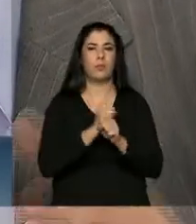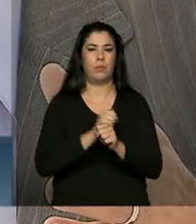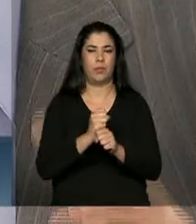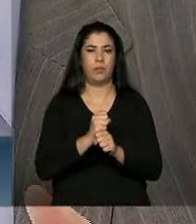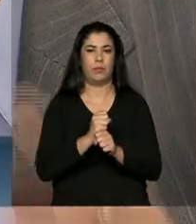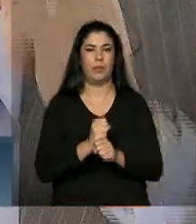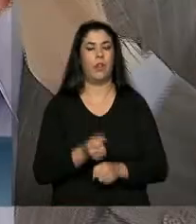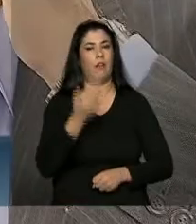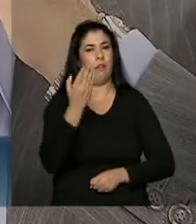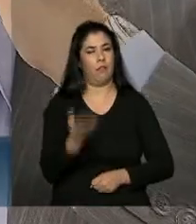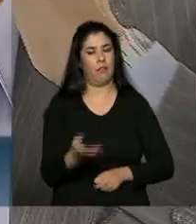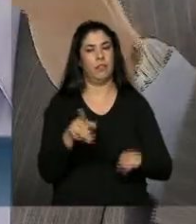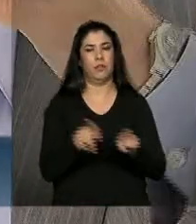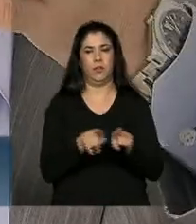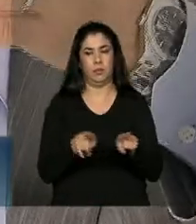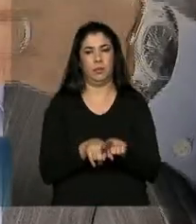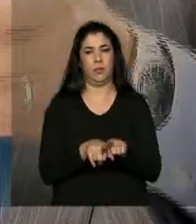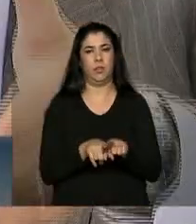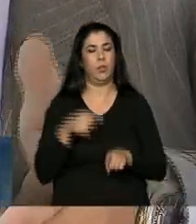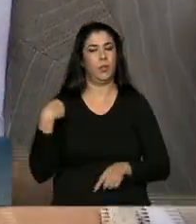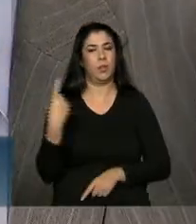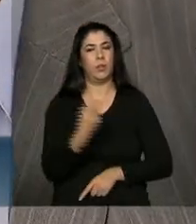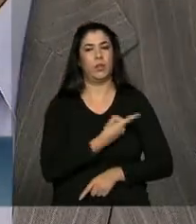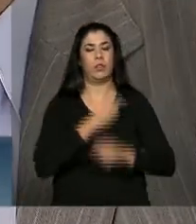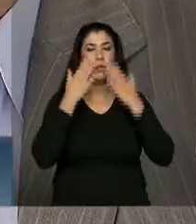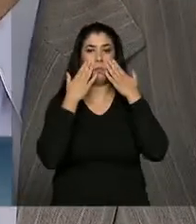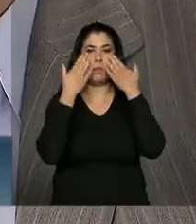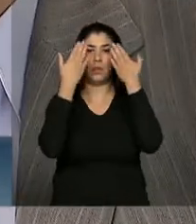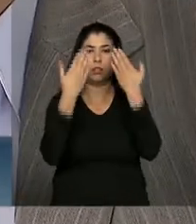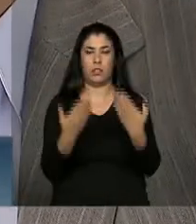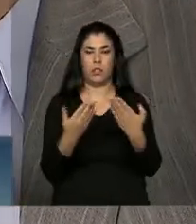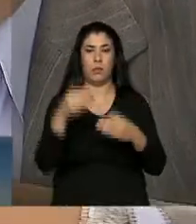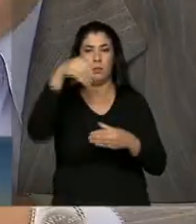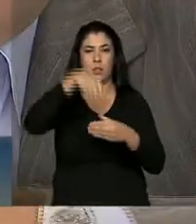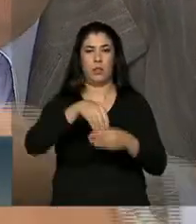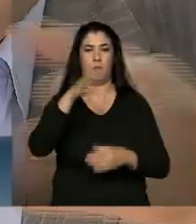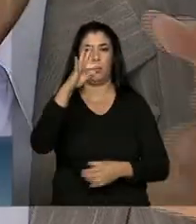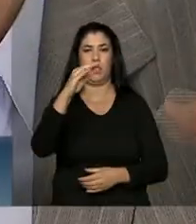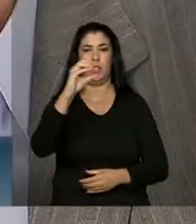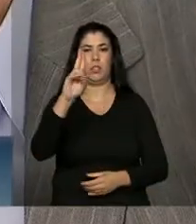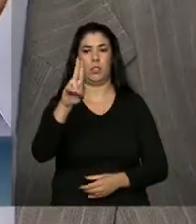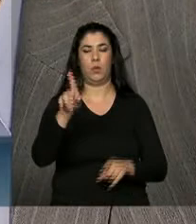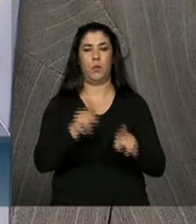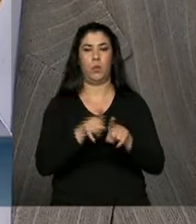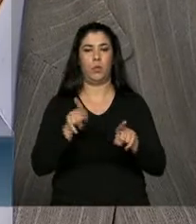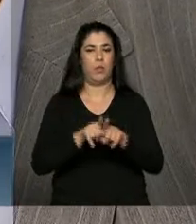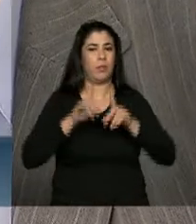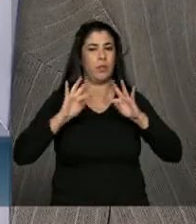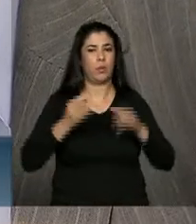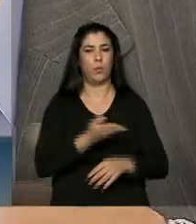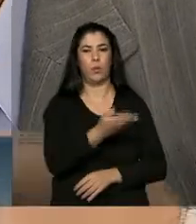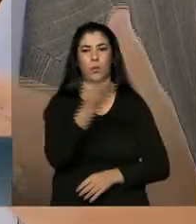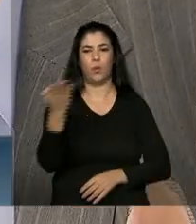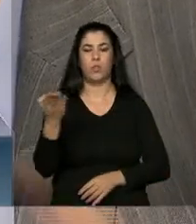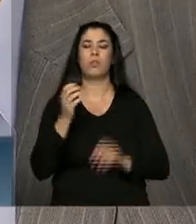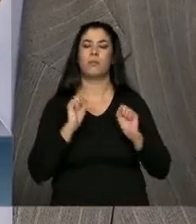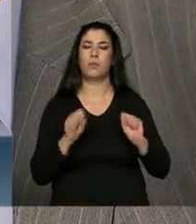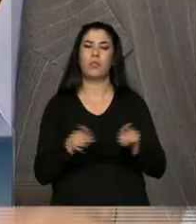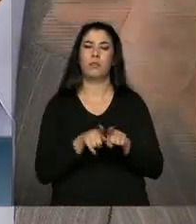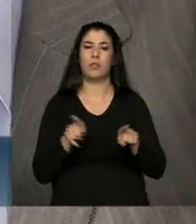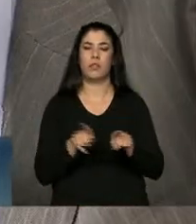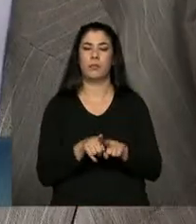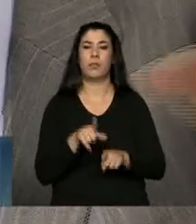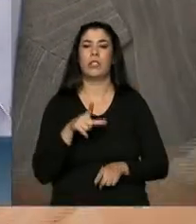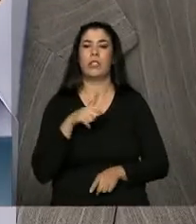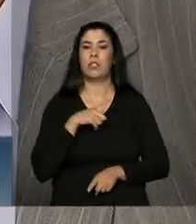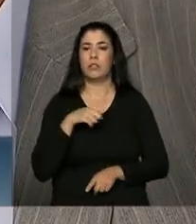anualmente desta forma Estamos apresentando o Tribunal de Contas da União apresentando a todos para que nós possamos